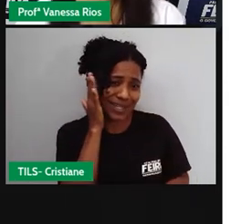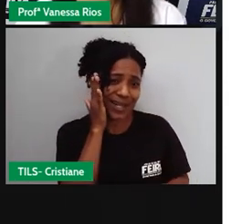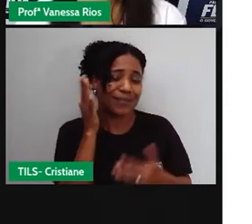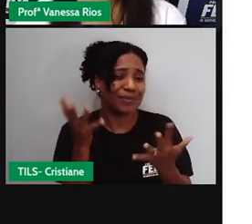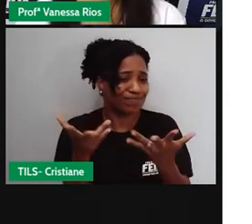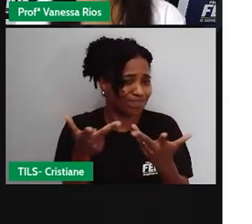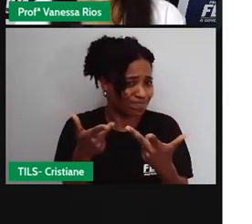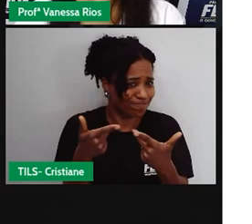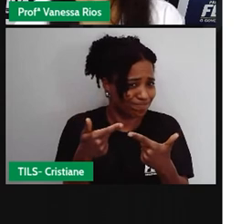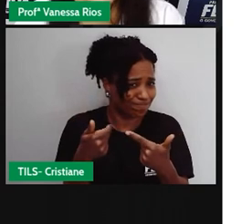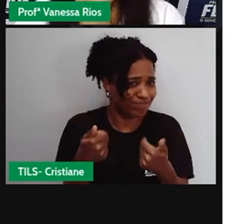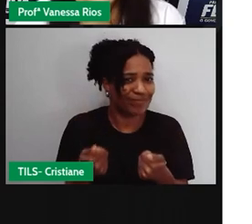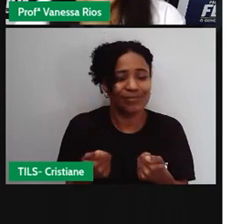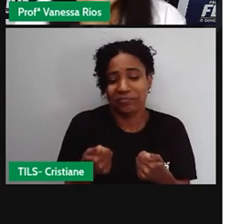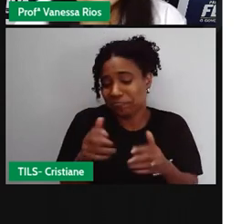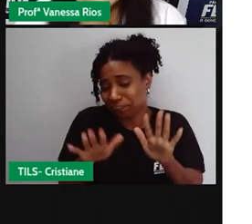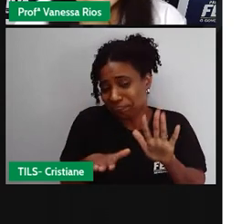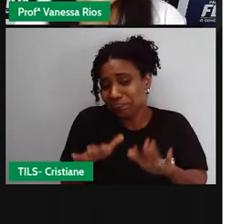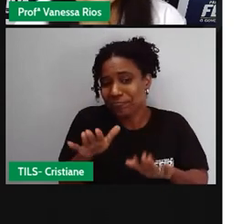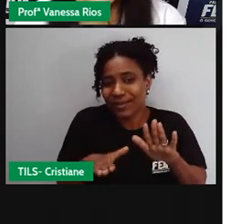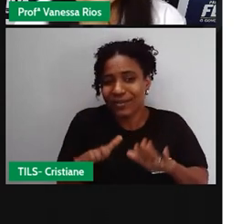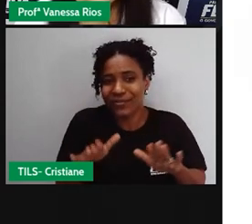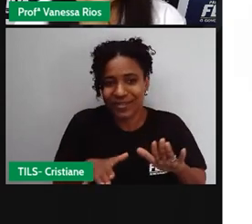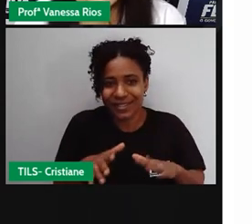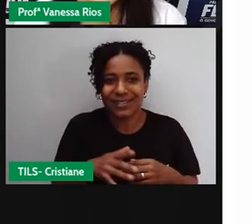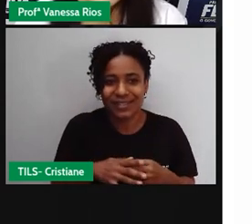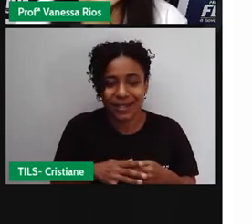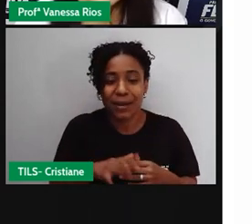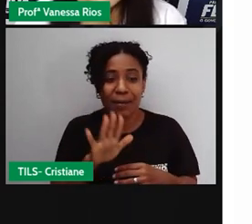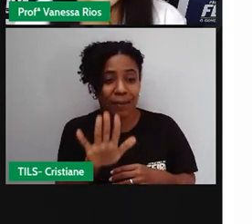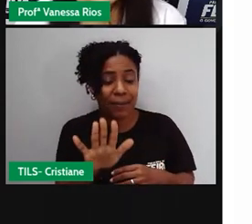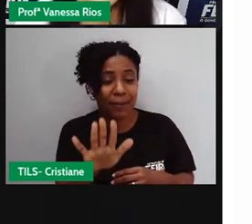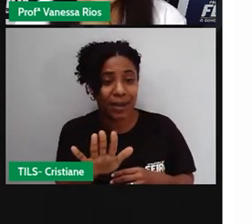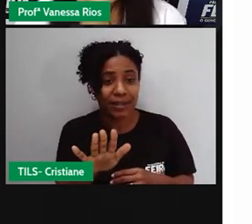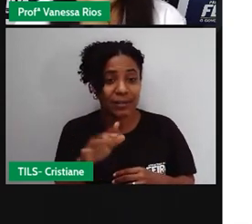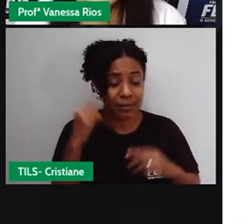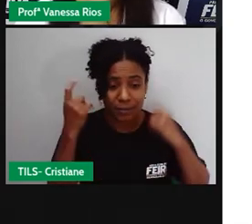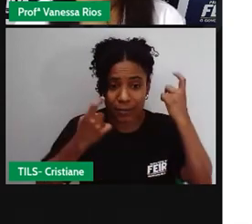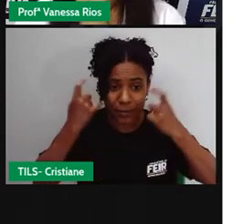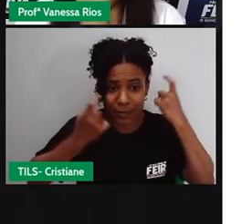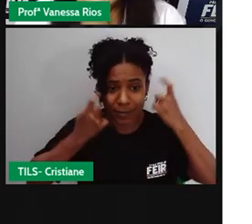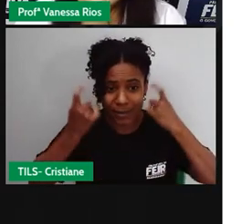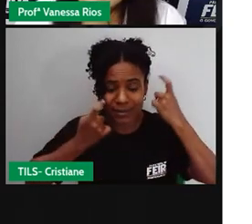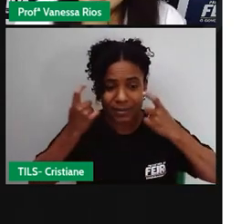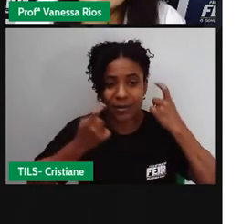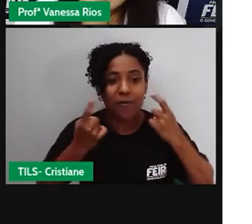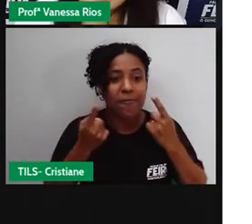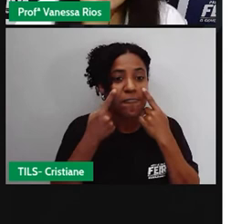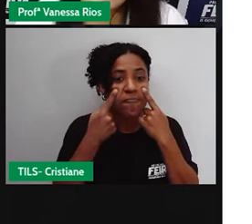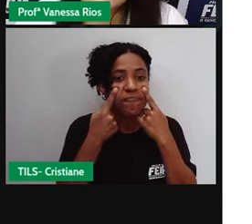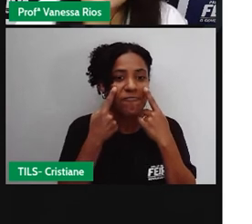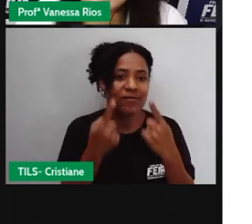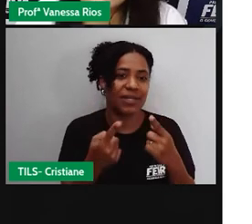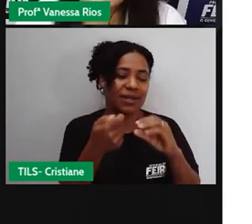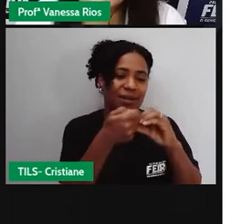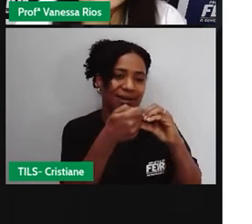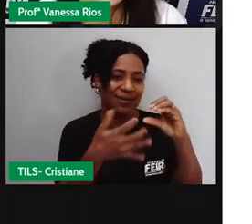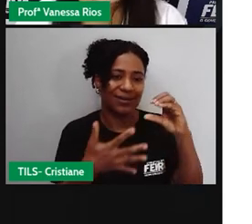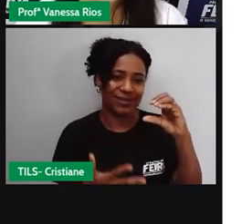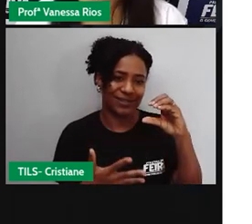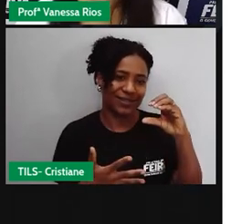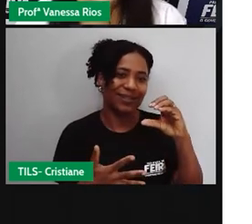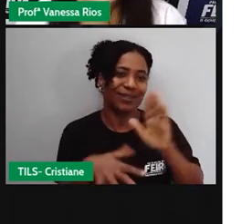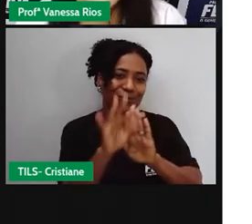desse tipo de texto, quem sabe? Mas, assim, inicialmente, a preocupação é observar as características do texto